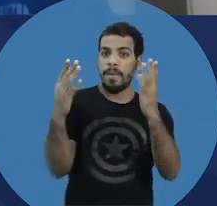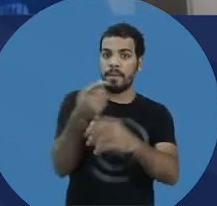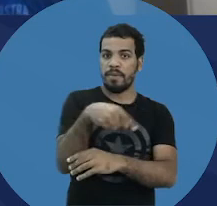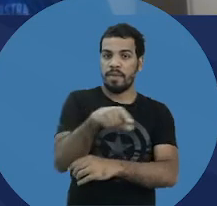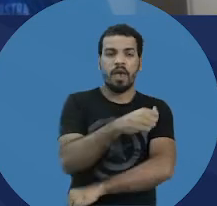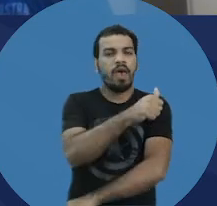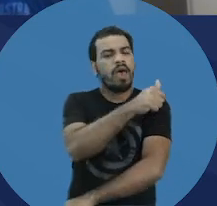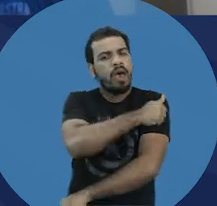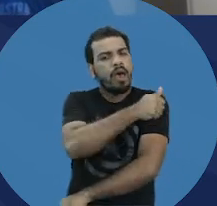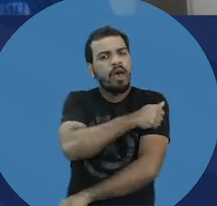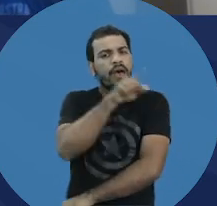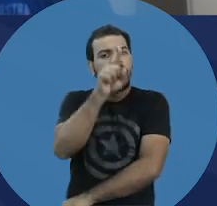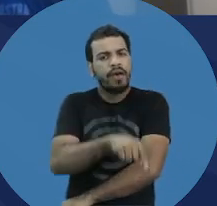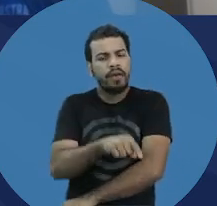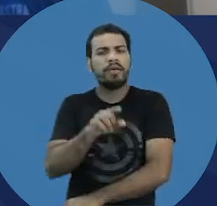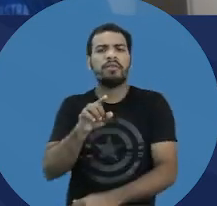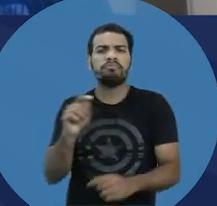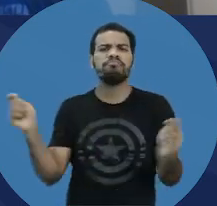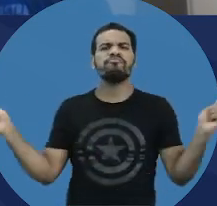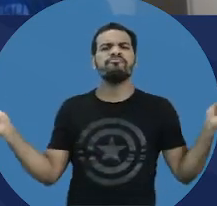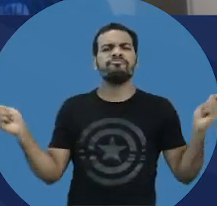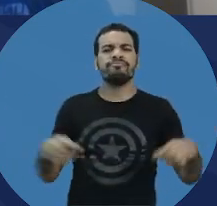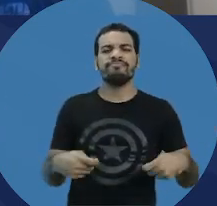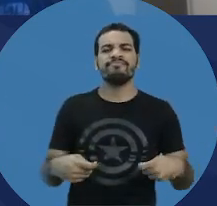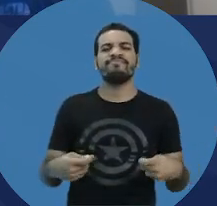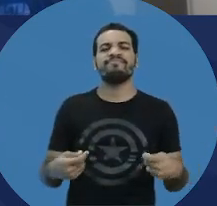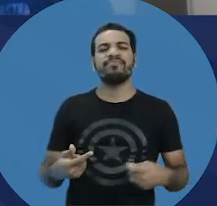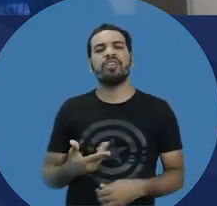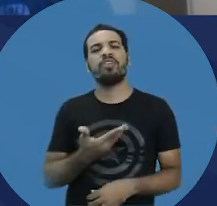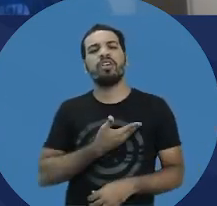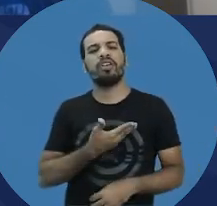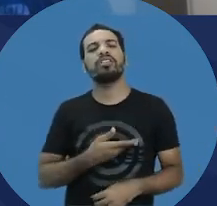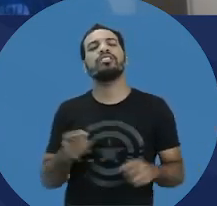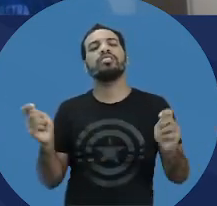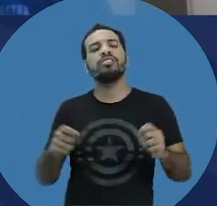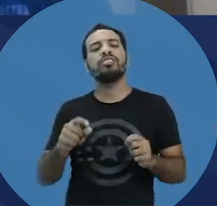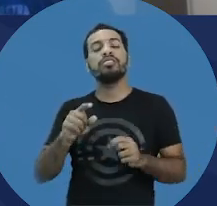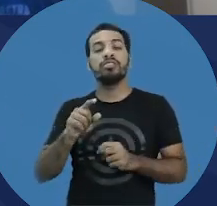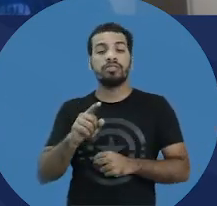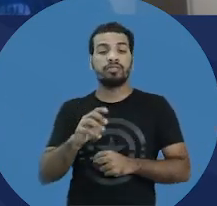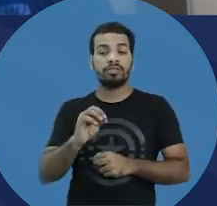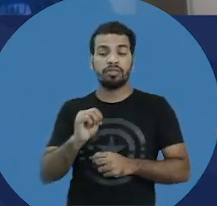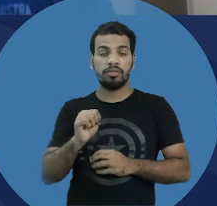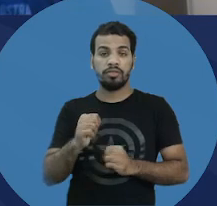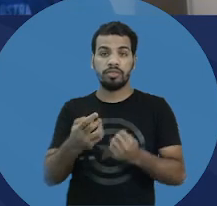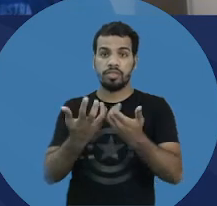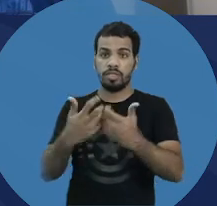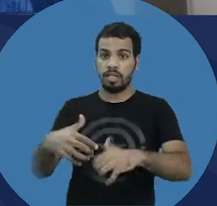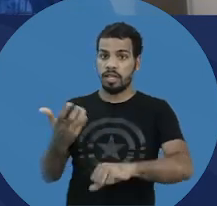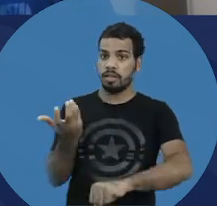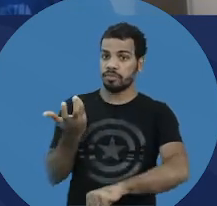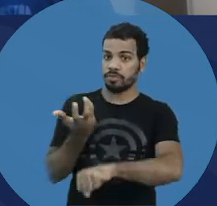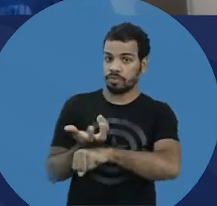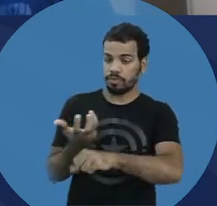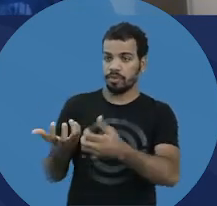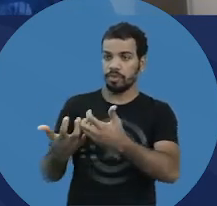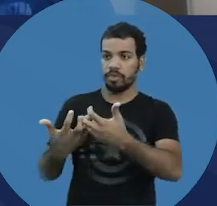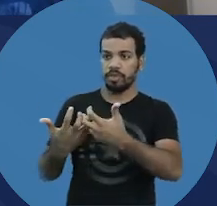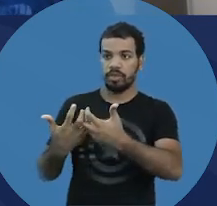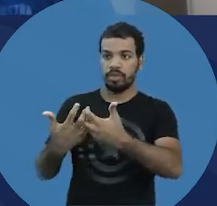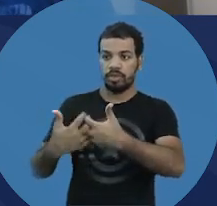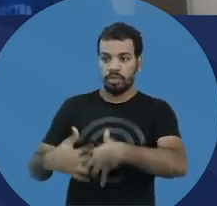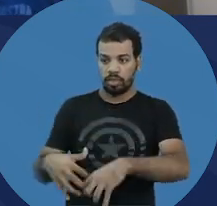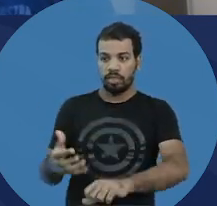que são altamente capazes, né, os colegas que muitas vezes trabalham interdisciplinarmente também. Precisamos dessa troca,